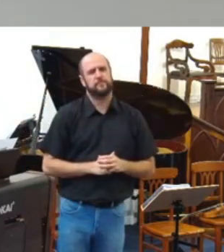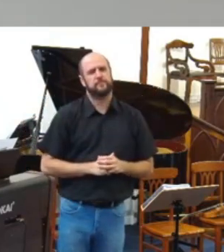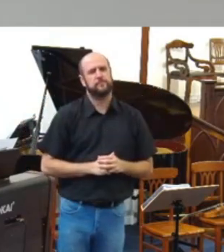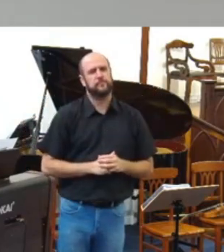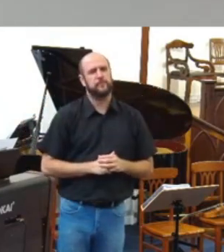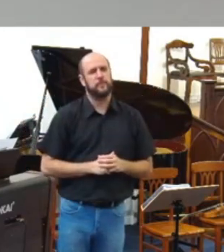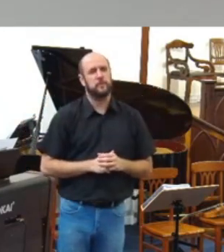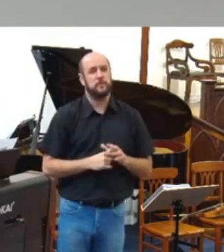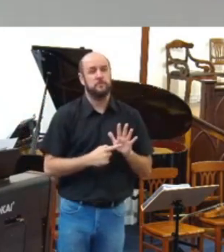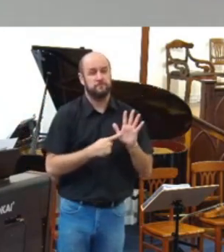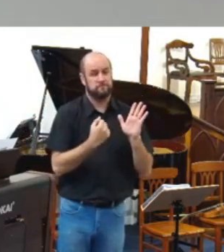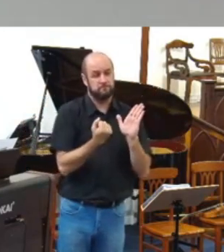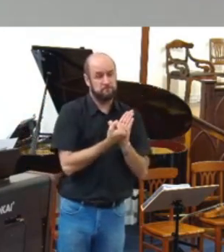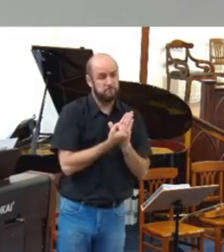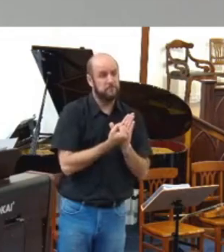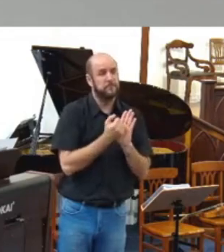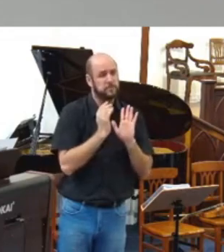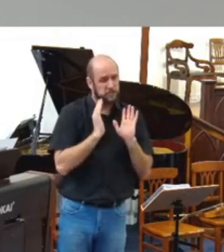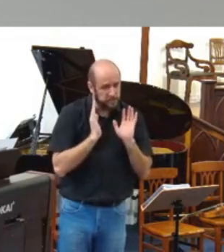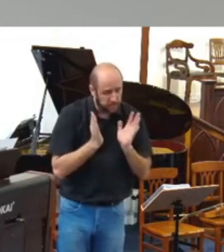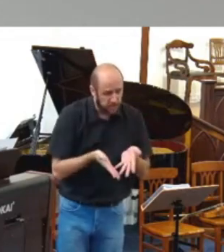fui crucificado,